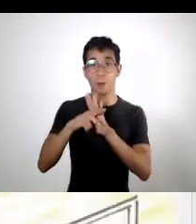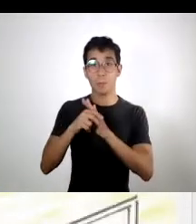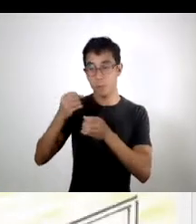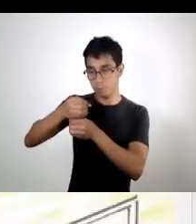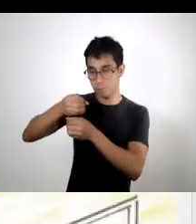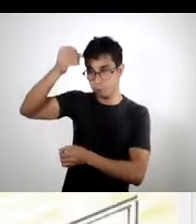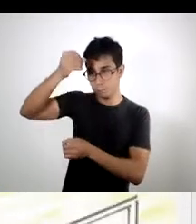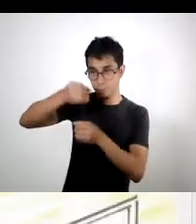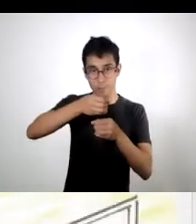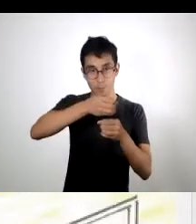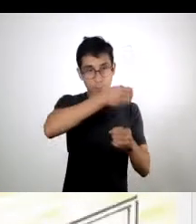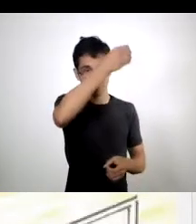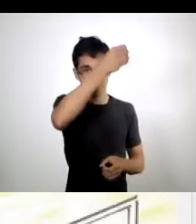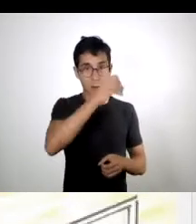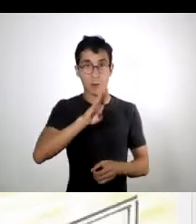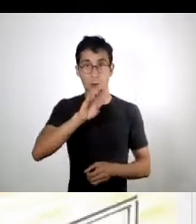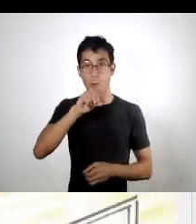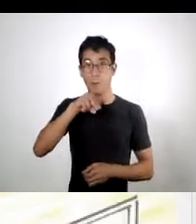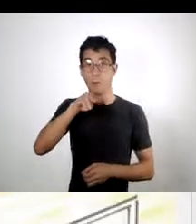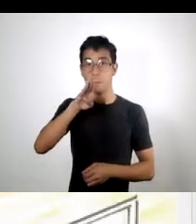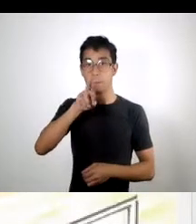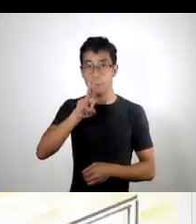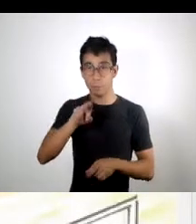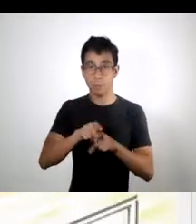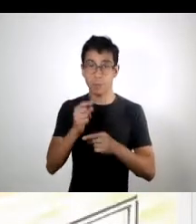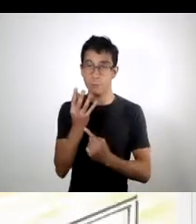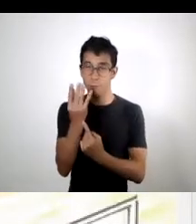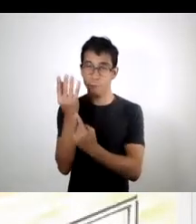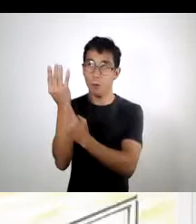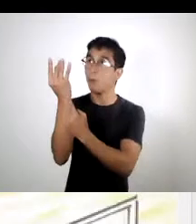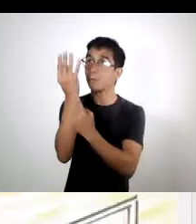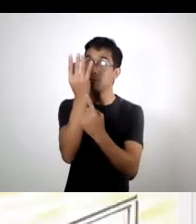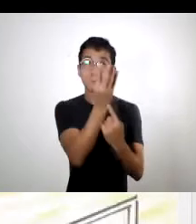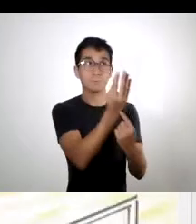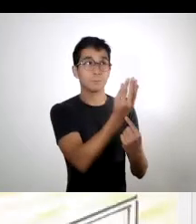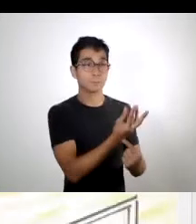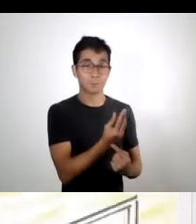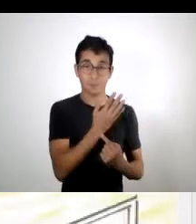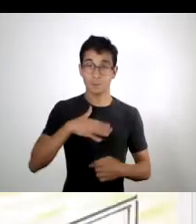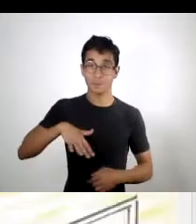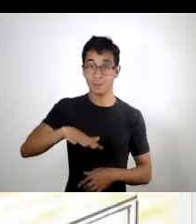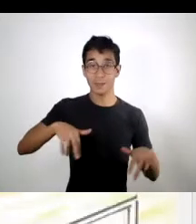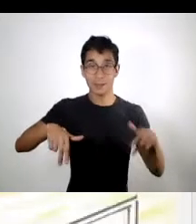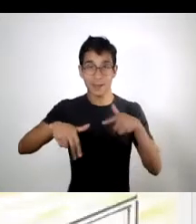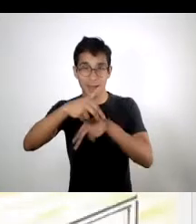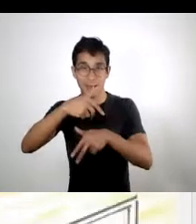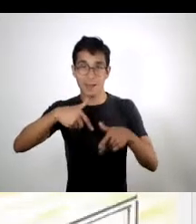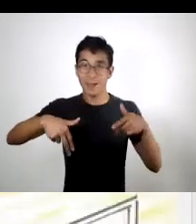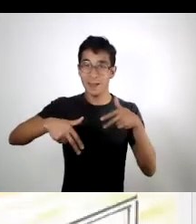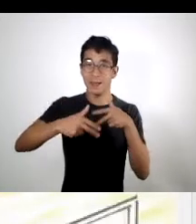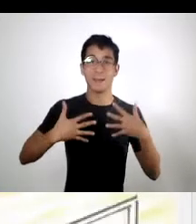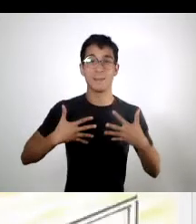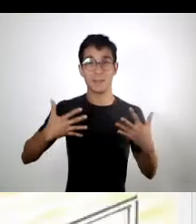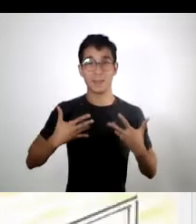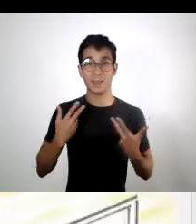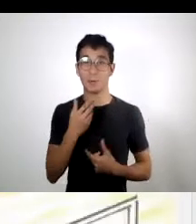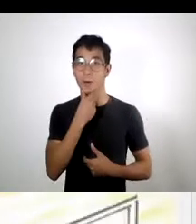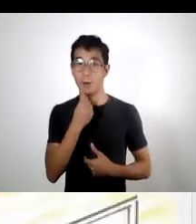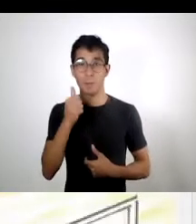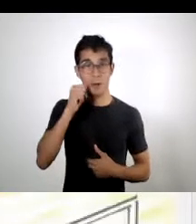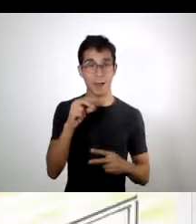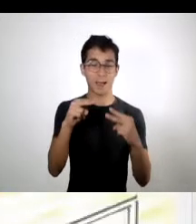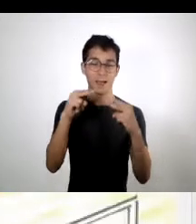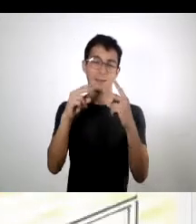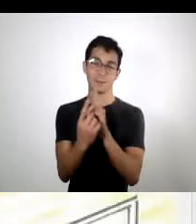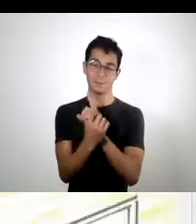de bambu e querosene. A alegria do povo era imensa. A alegria de êxodo e resistência dava gosto na